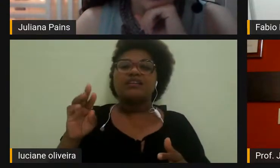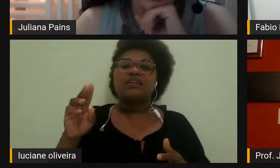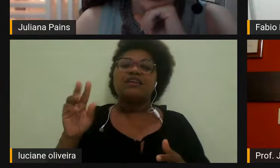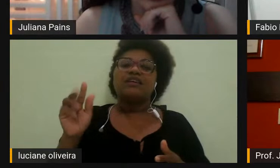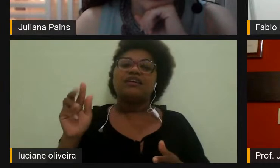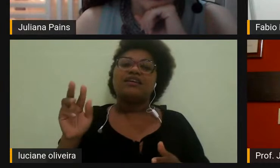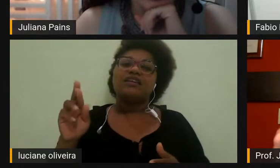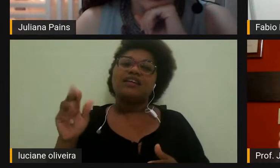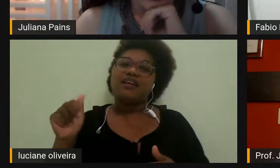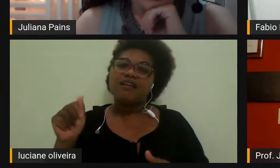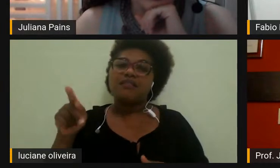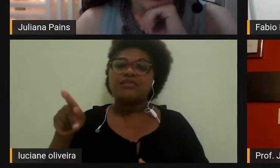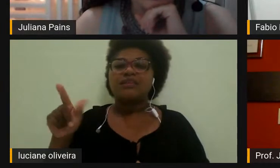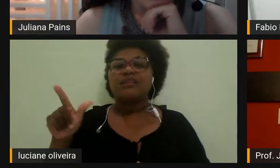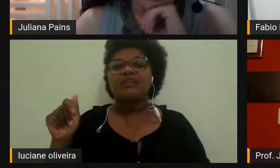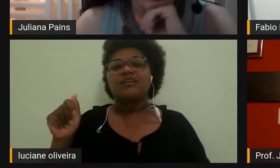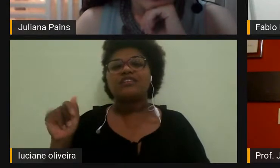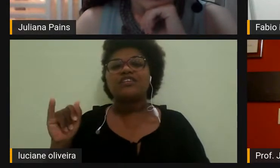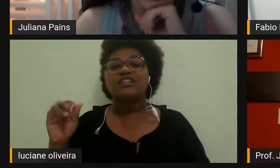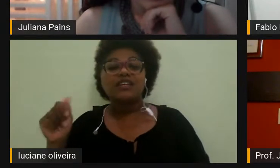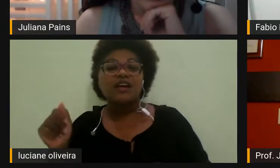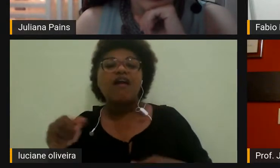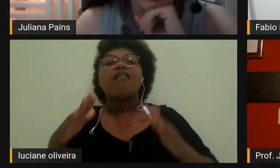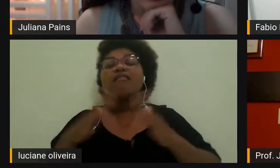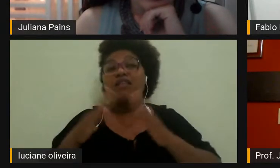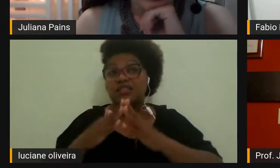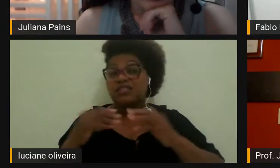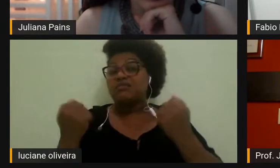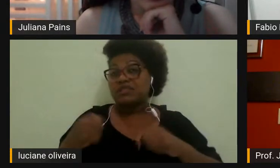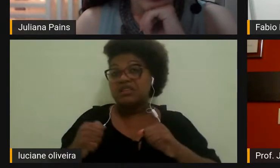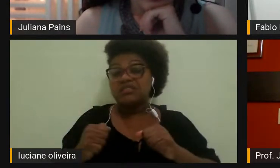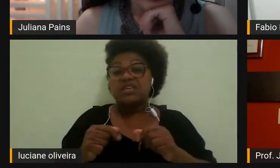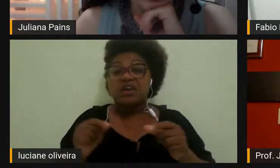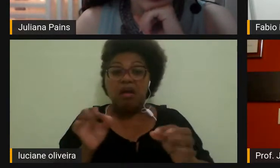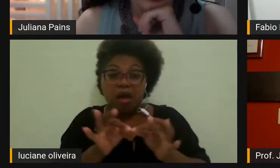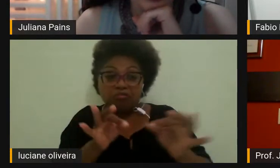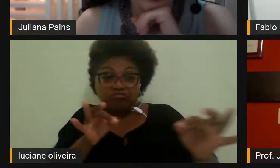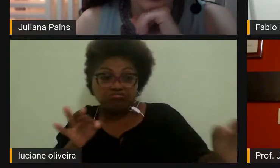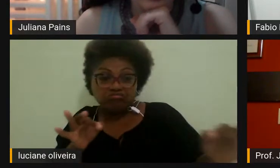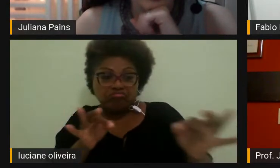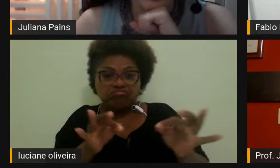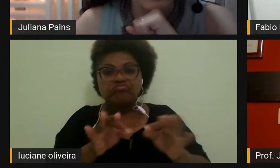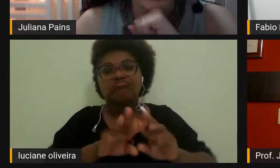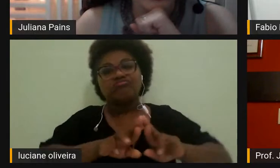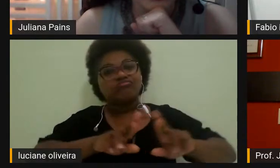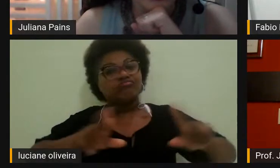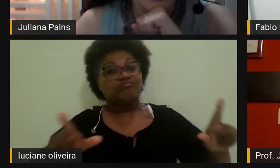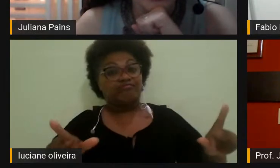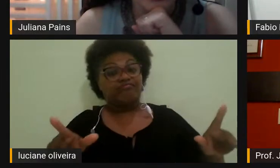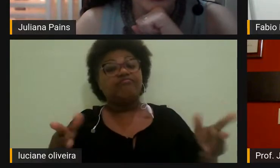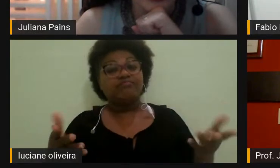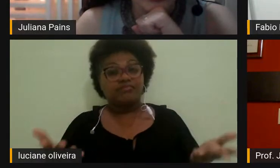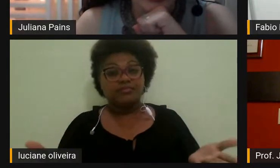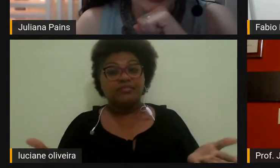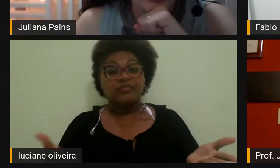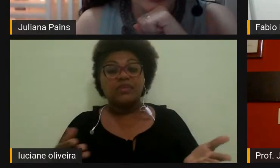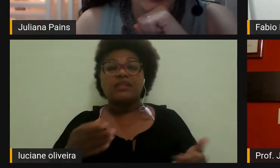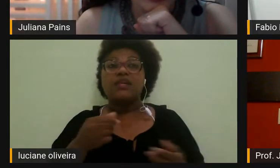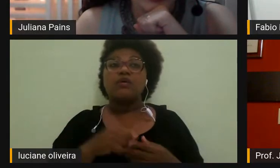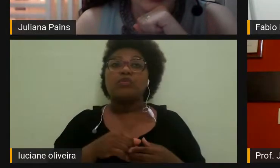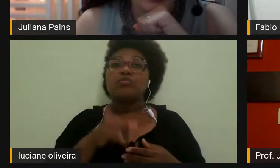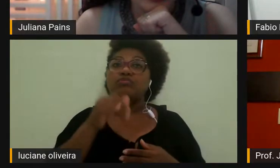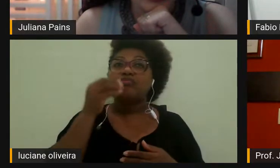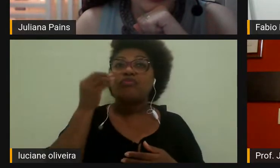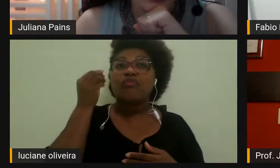tem que ser só a escala é outra Então veja aqui de novo não é uma pessoa que a